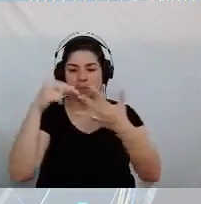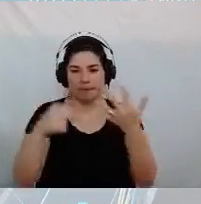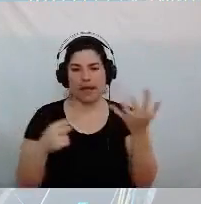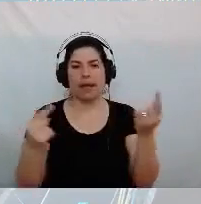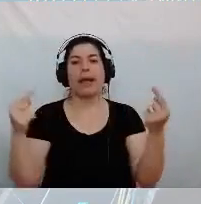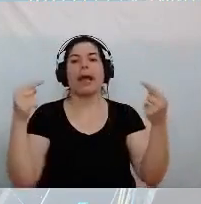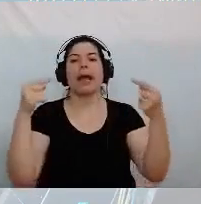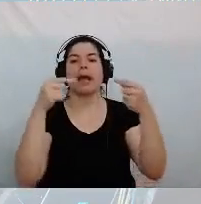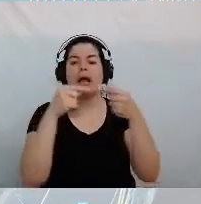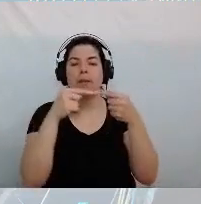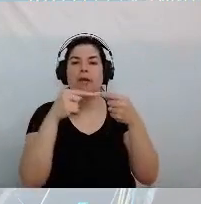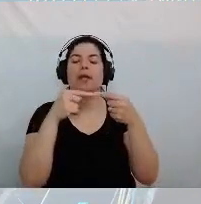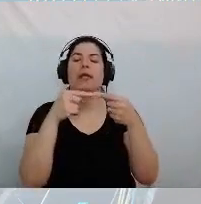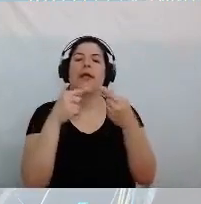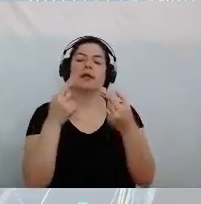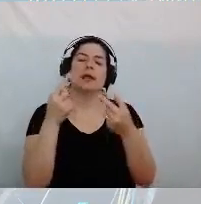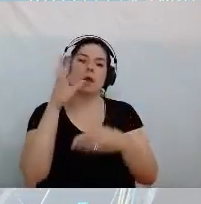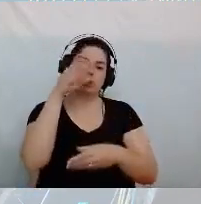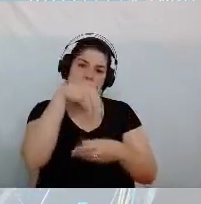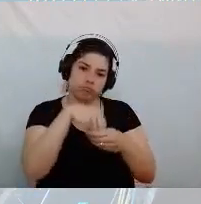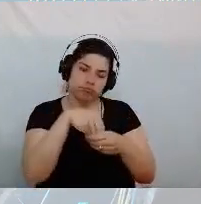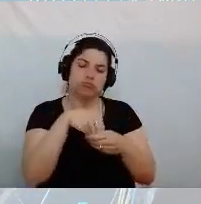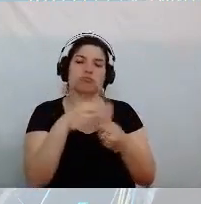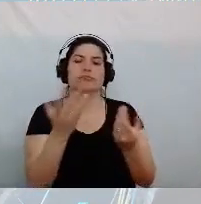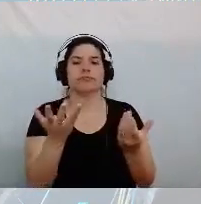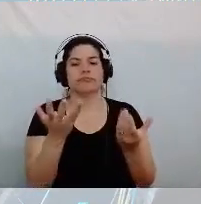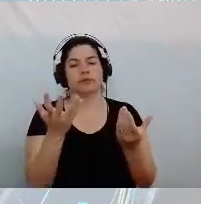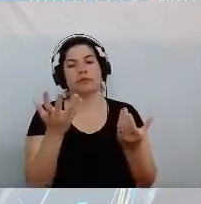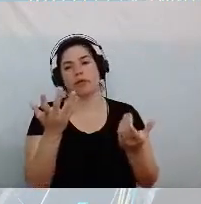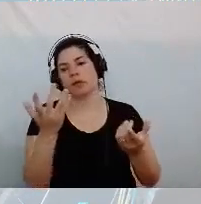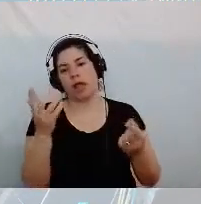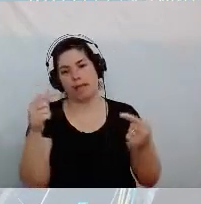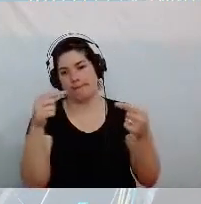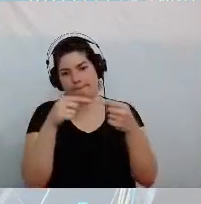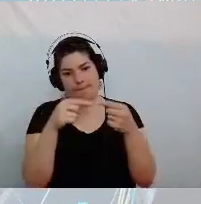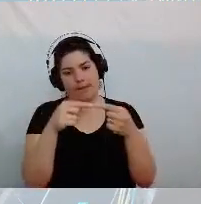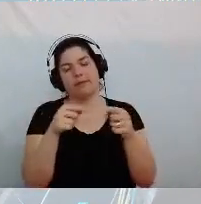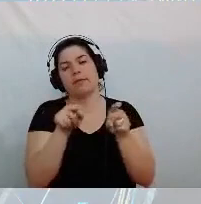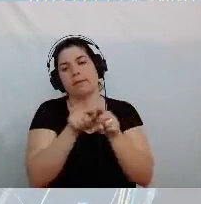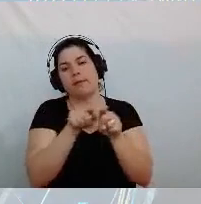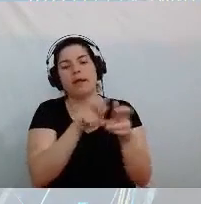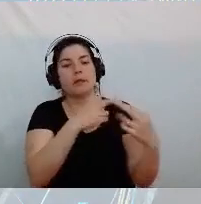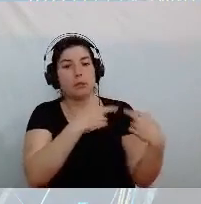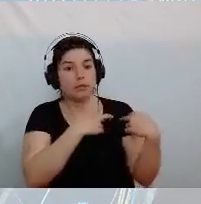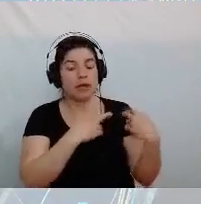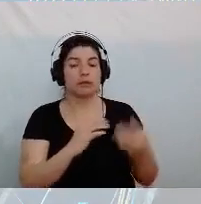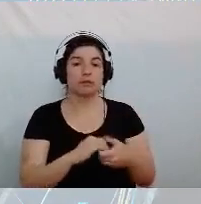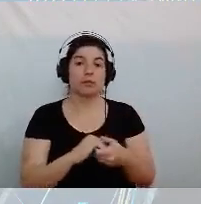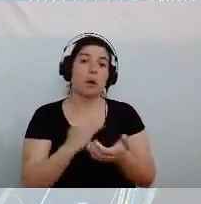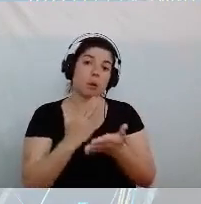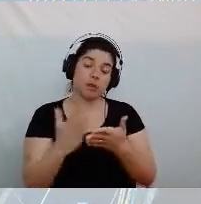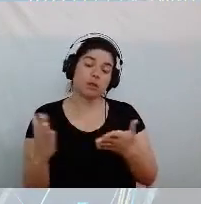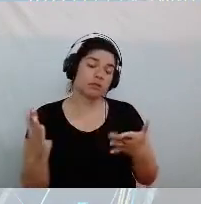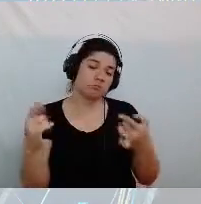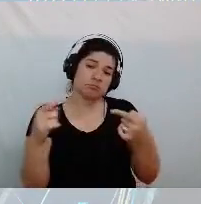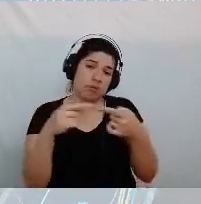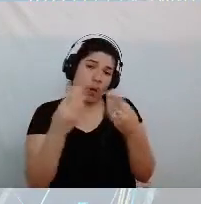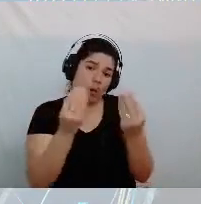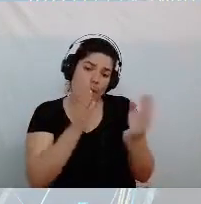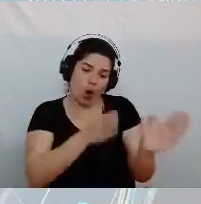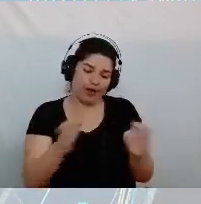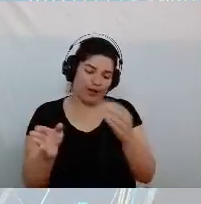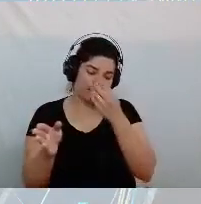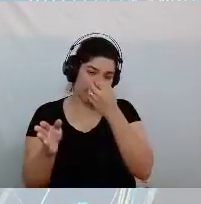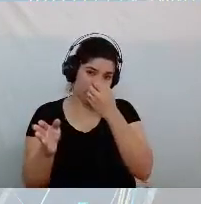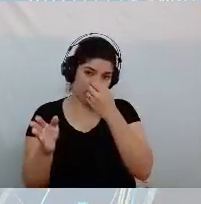que você estabelece as relações entre esses componentes e as responsabilidades desses componentes e você começa a falar especificamente Como que você organiza o sistema tem o